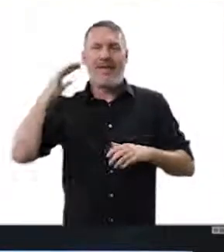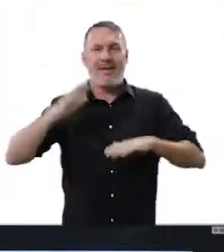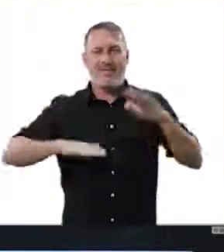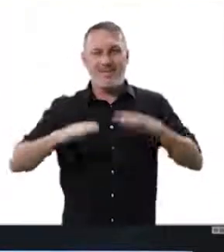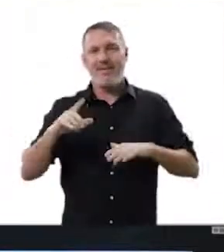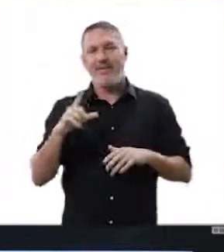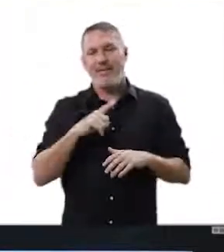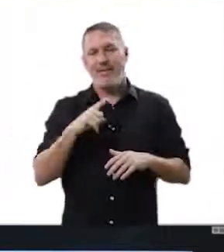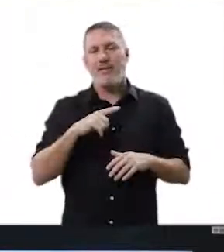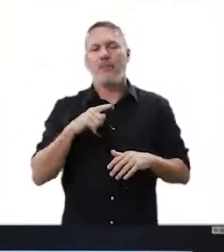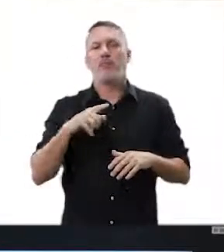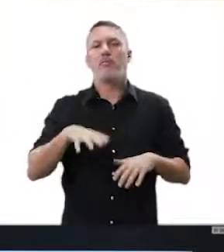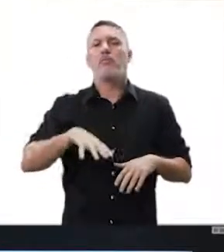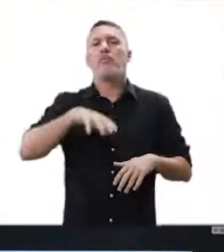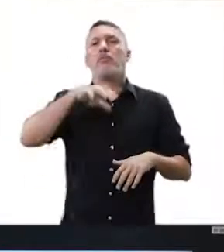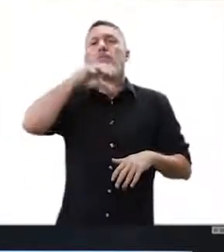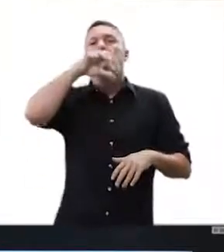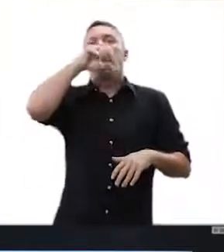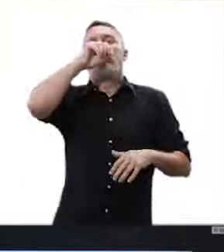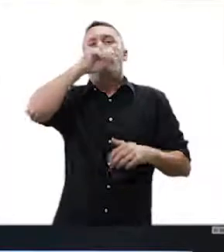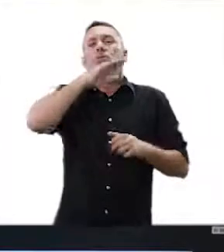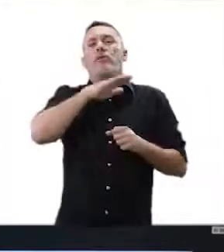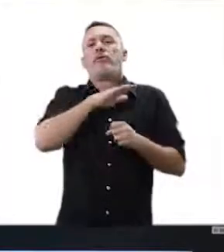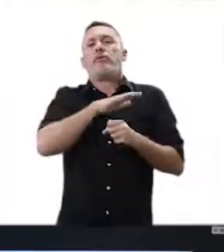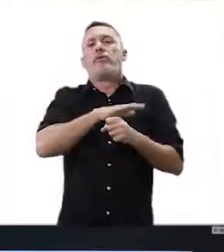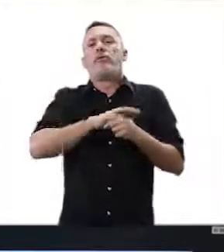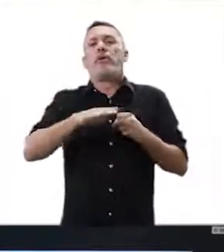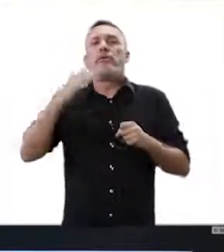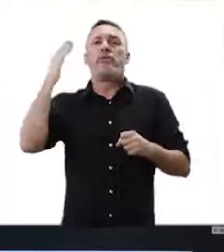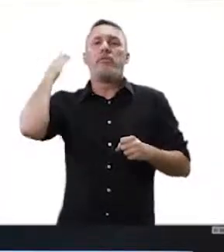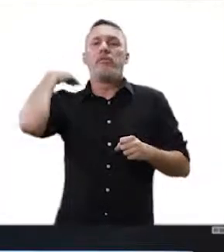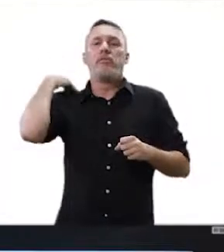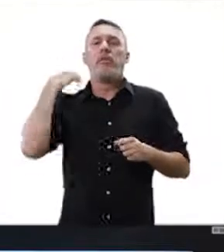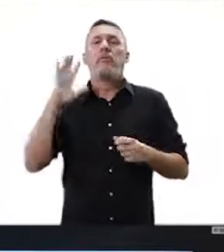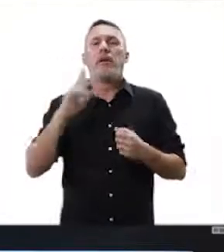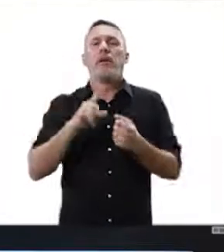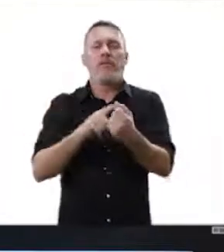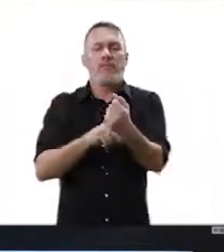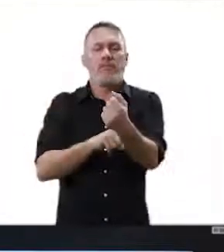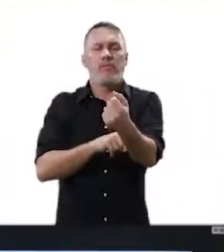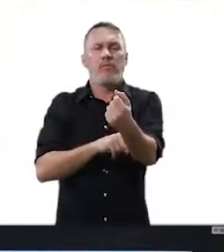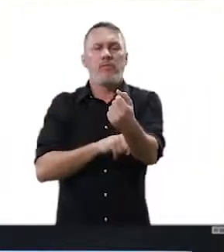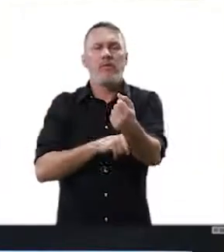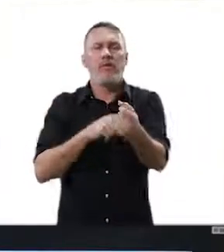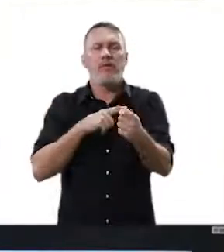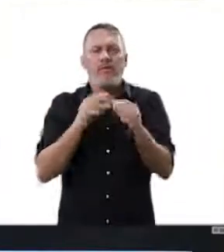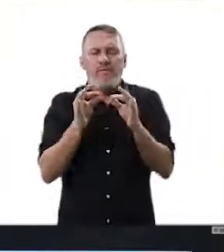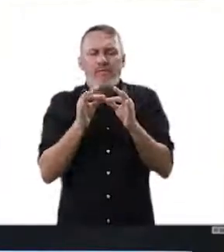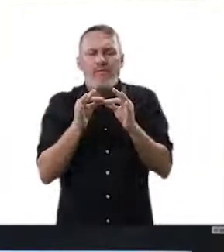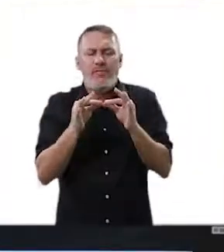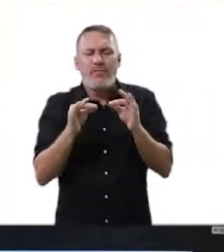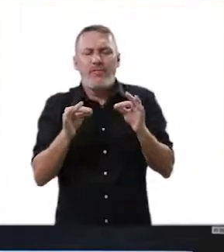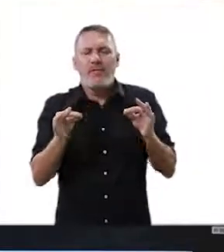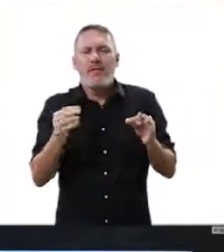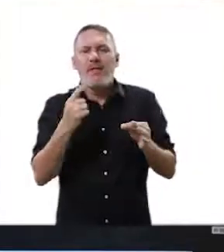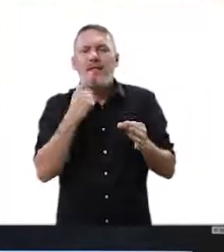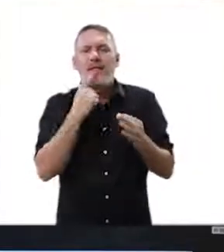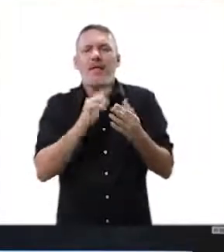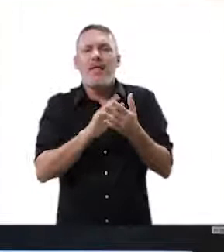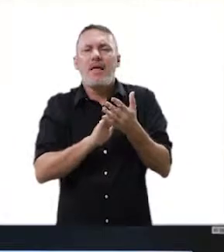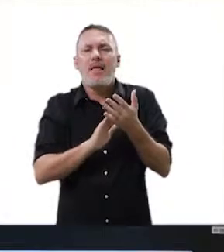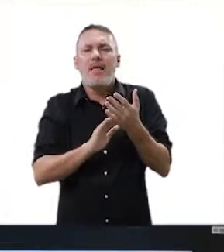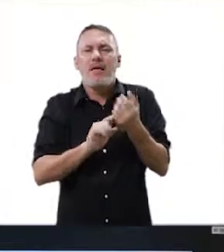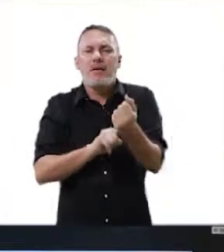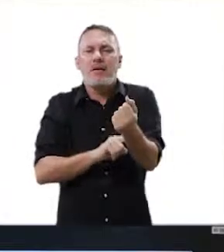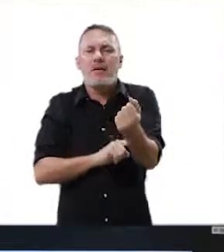sangue? Ainda não têm oxigênio, eles estão ricos em gás carbônico, porque eles estão vindo lá do corpo todo, que já aconteceu a